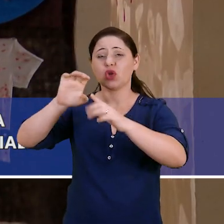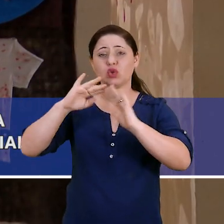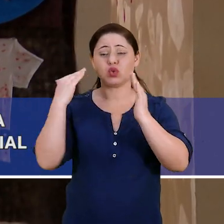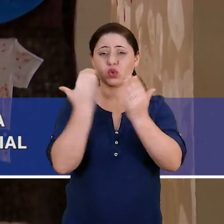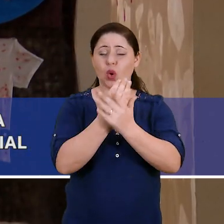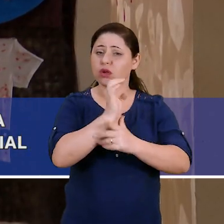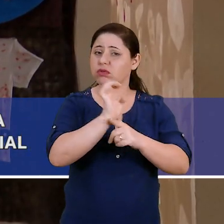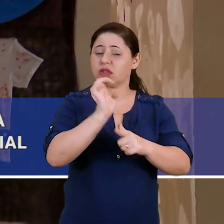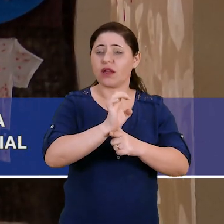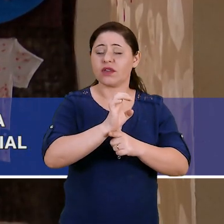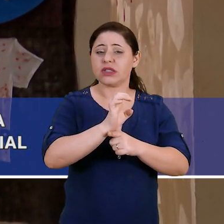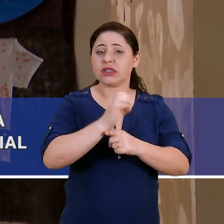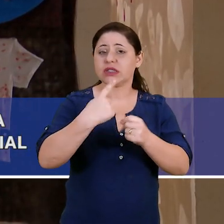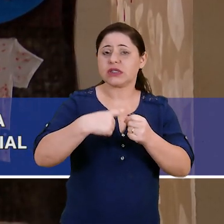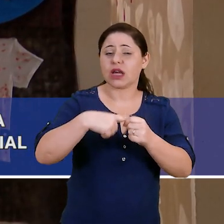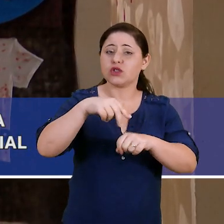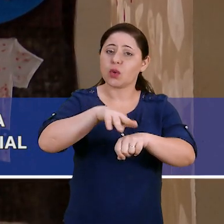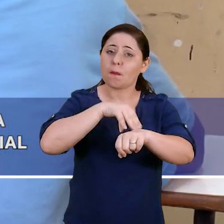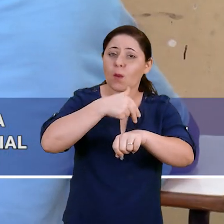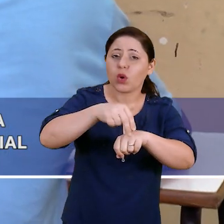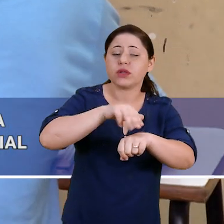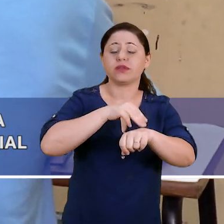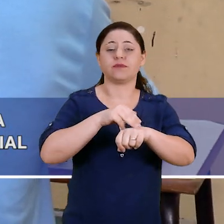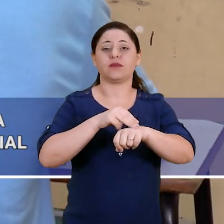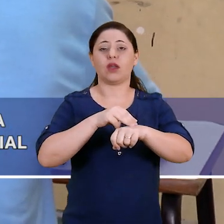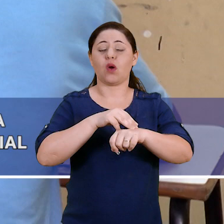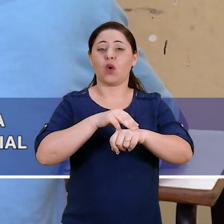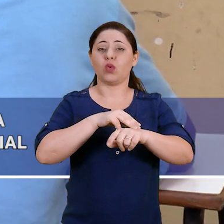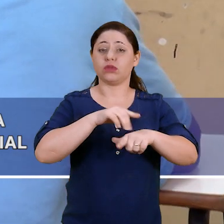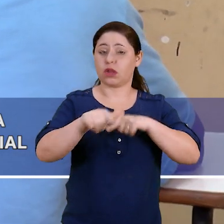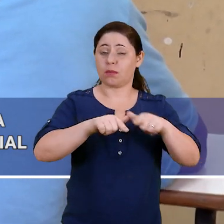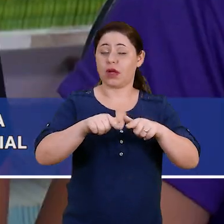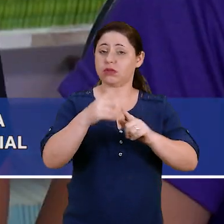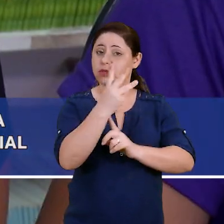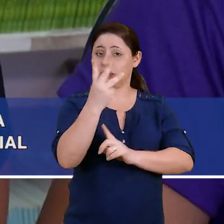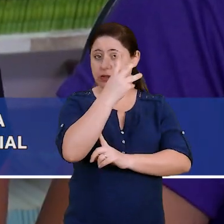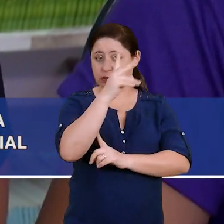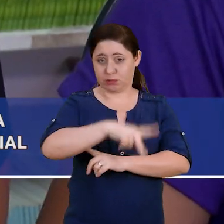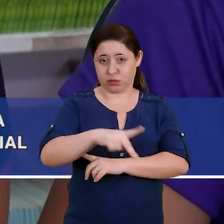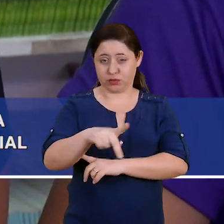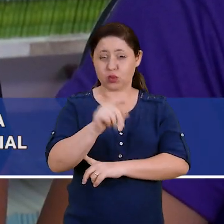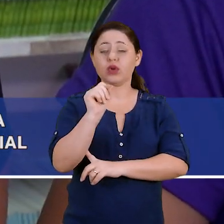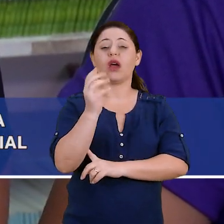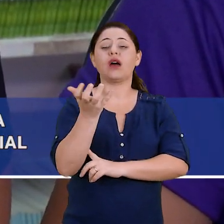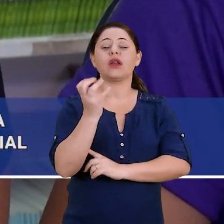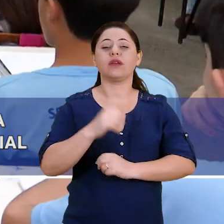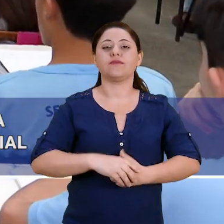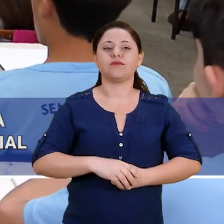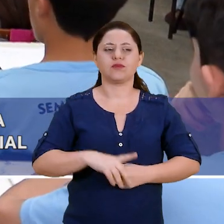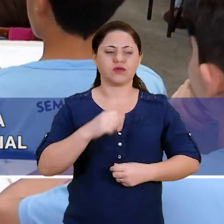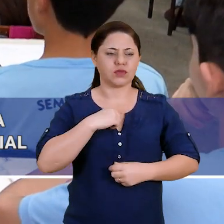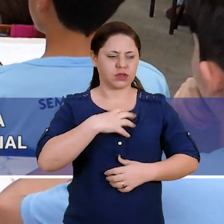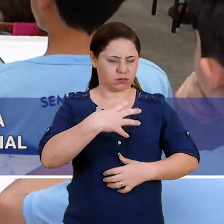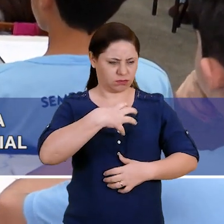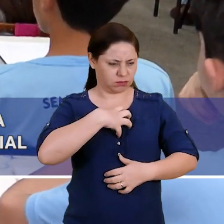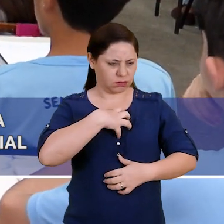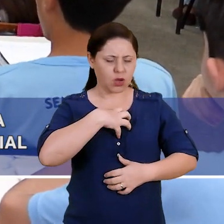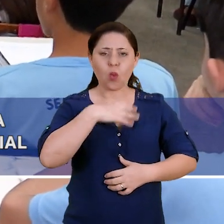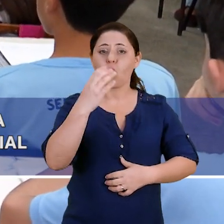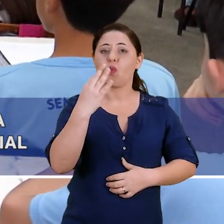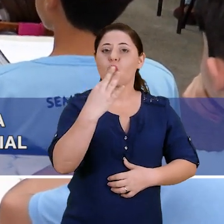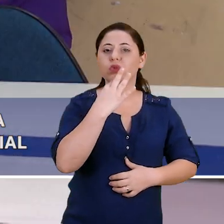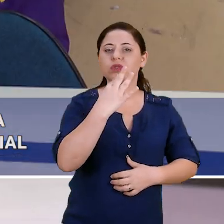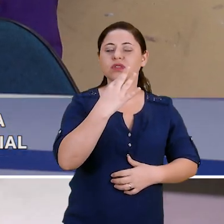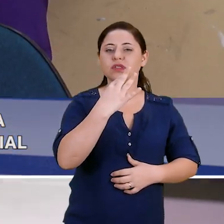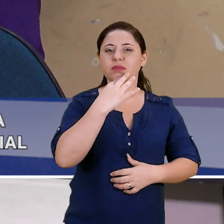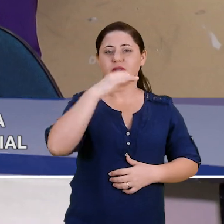paredes dessa escola pública na Vila Cidade Morena. O trabalho, coordenado por 3 professoras, foi desenvolvido no sentido de despertar nos